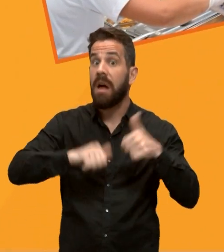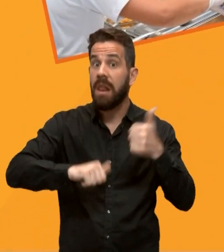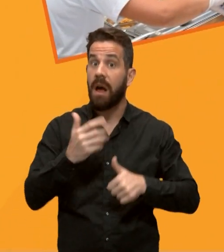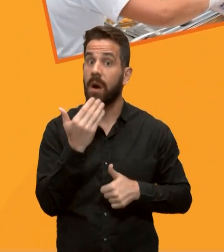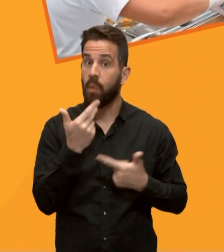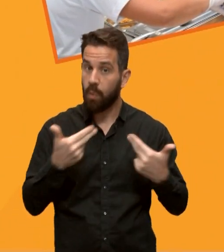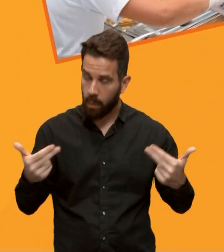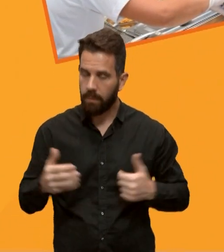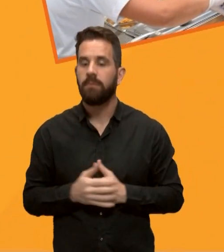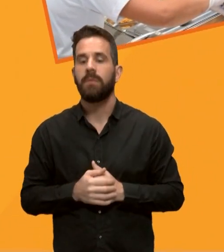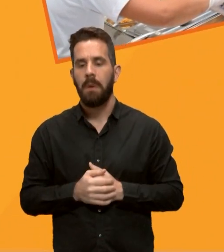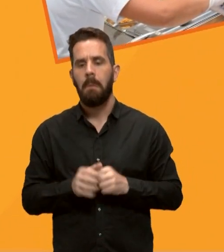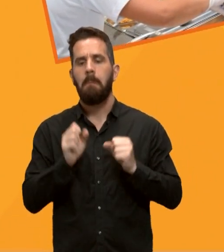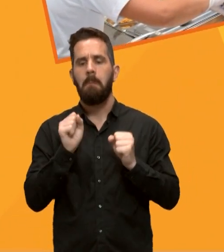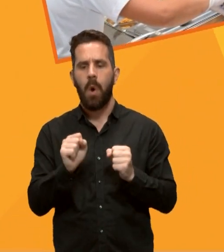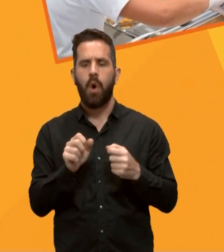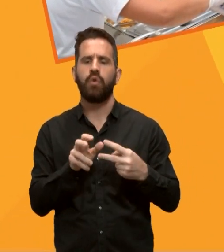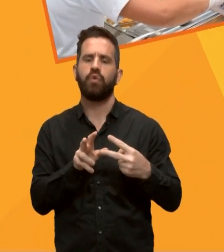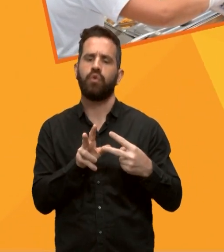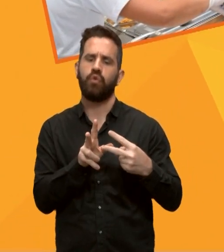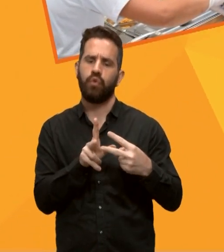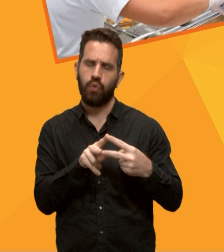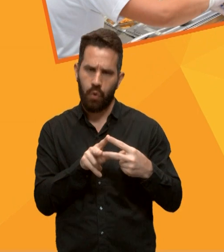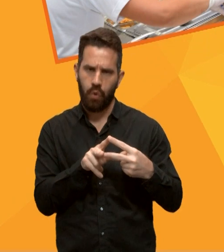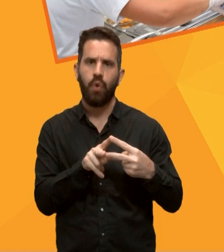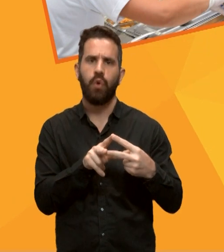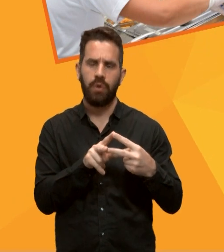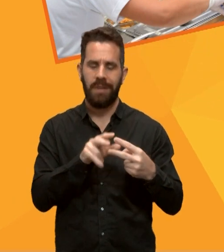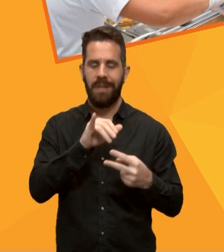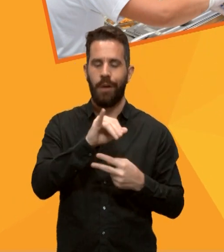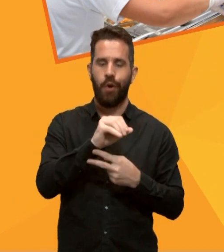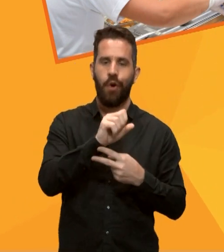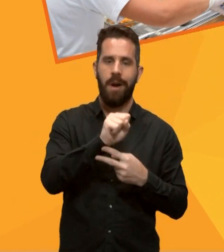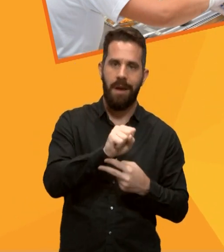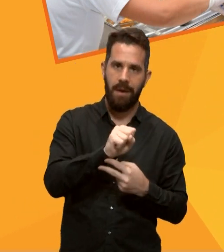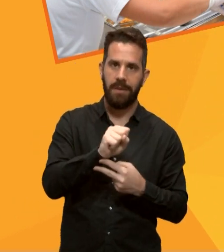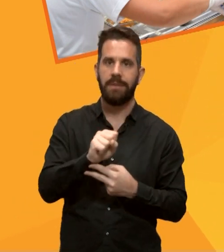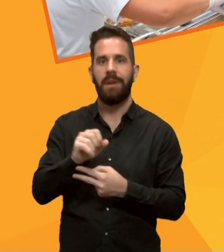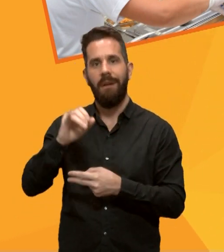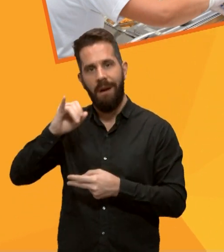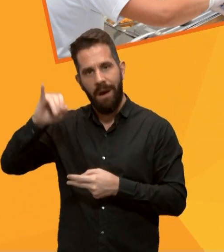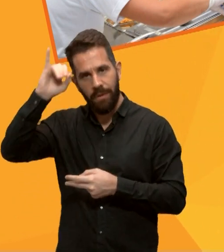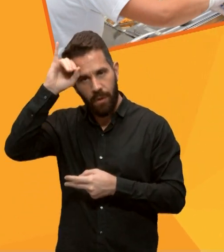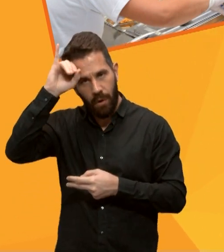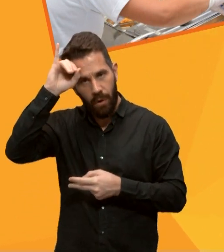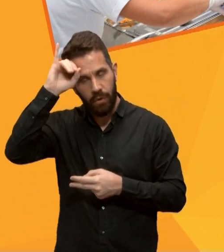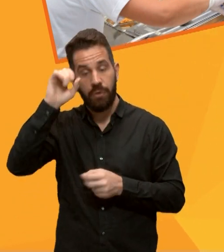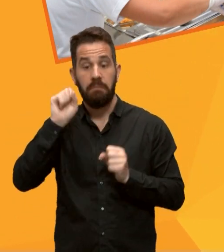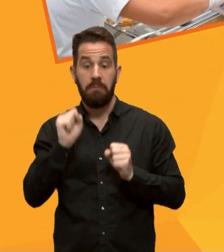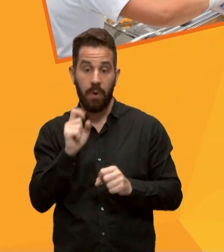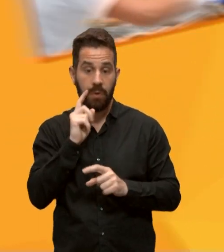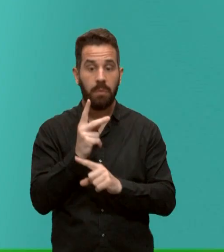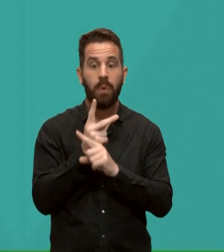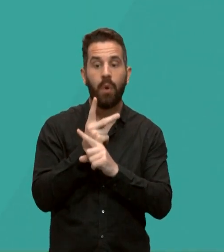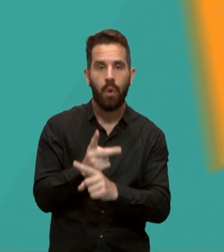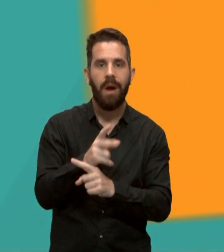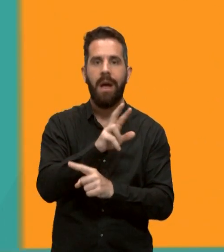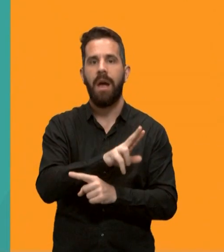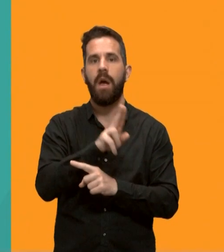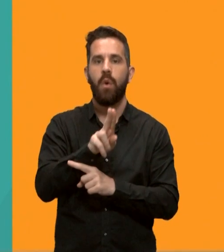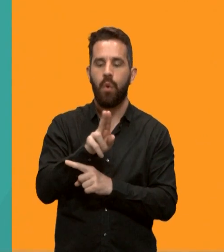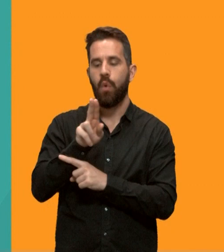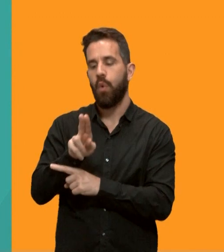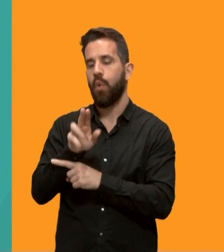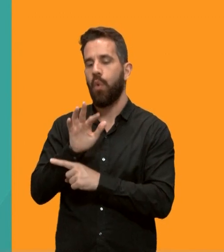lojas de aplicativo tanto em aparelhos que utilizam o sistema iOS quanto os que usam Android. É só procurar por RU-UFG. Após